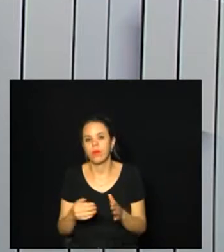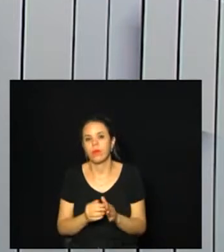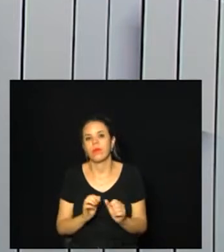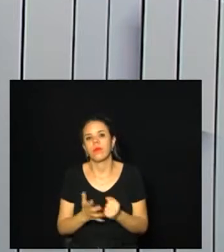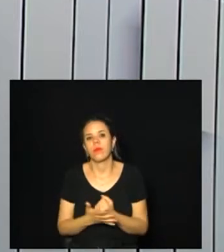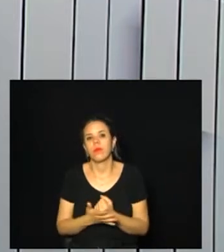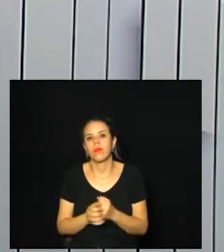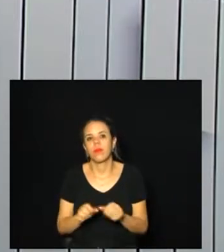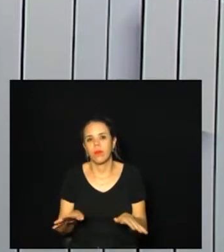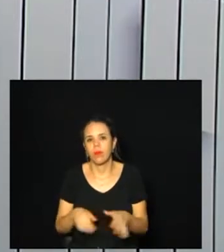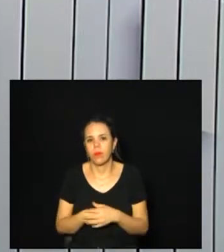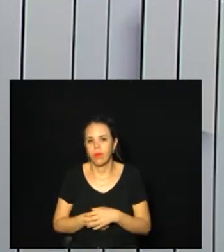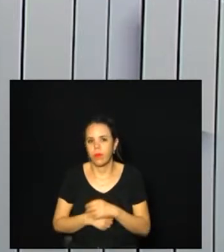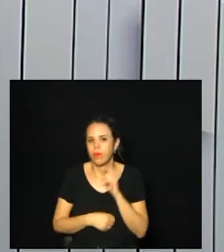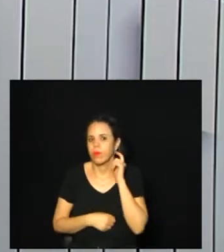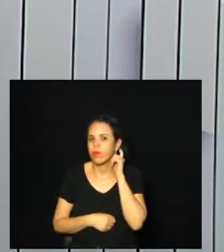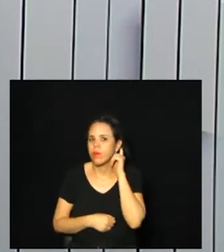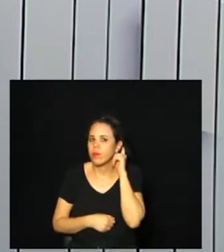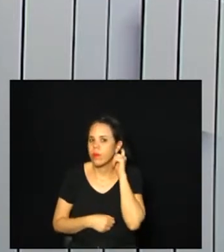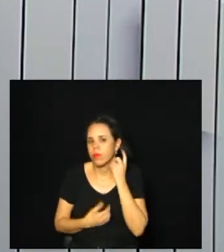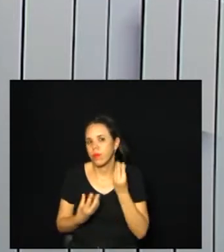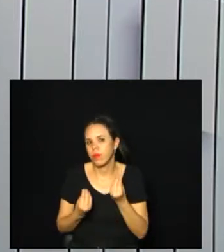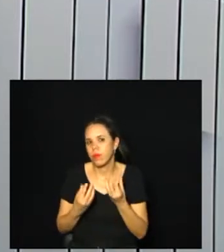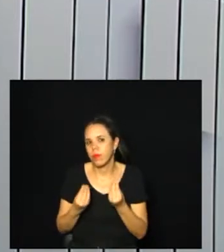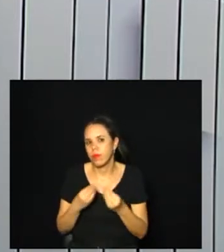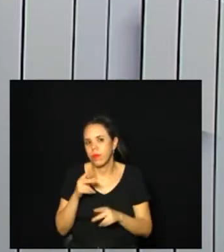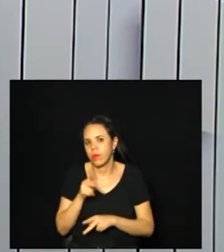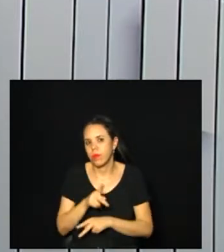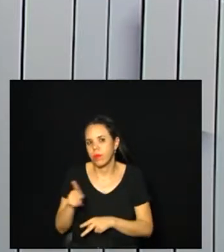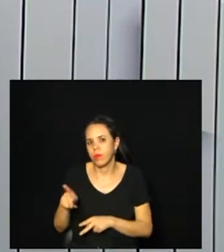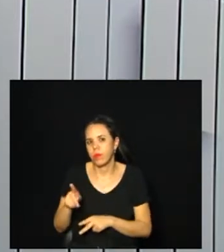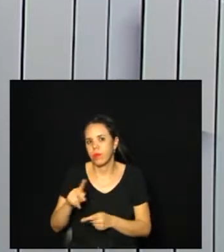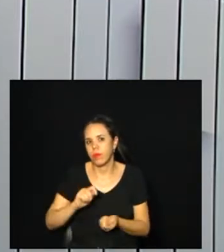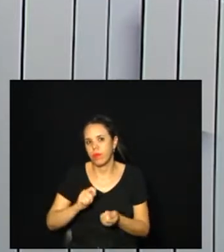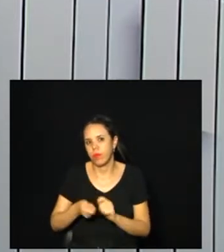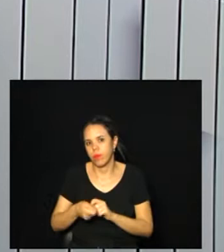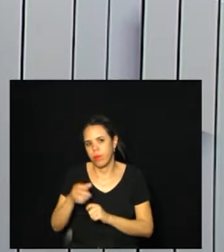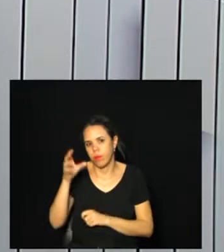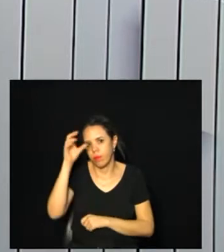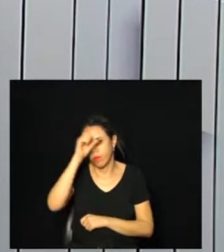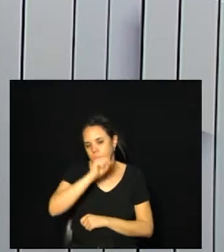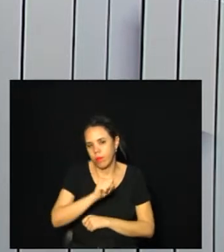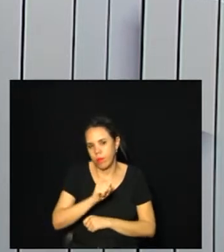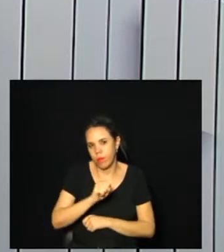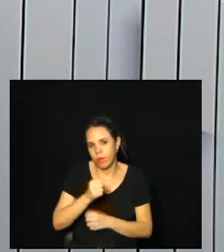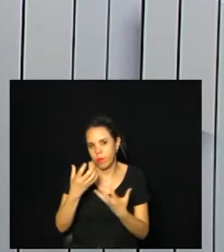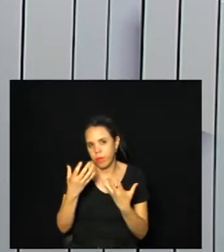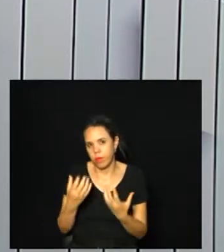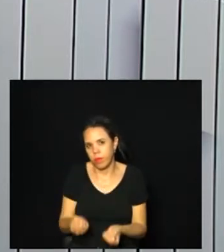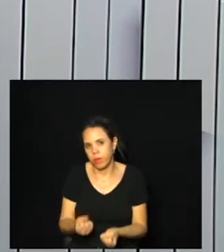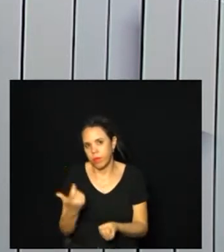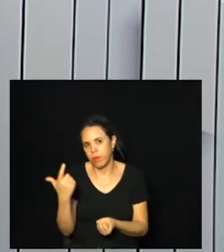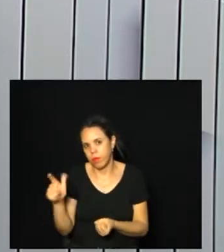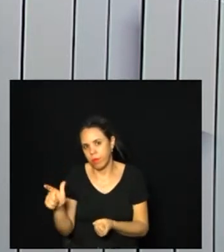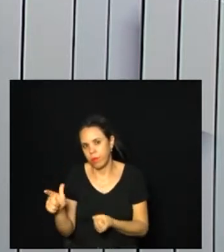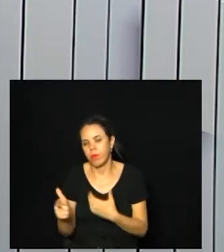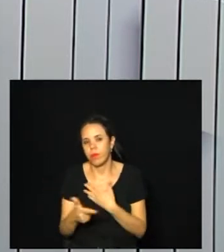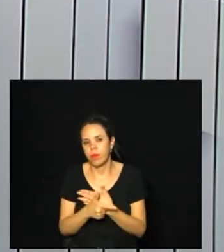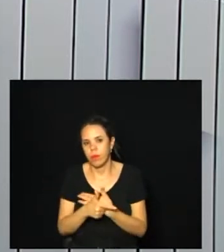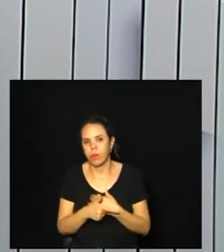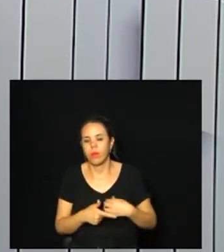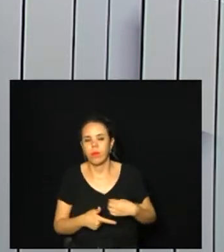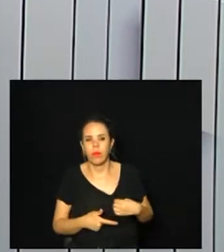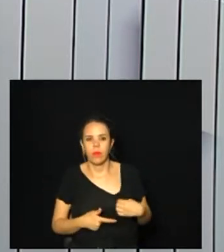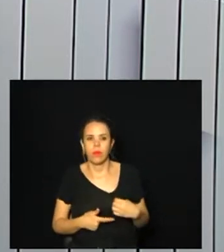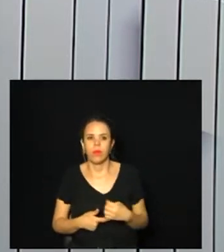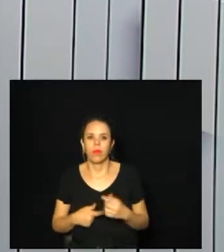neste período de pandemia. Muitos tiveram que se reinventar e até assumiram outras funções.